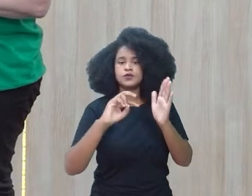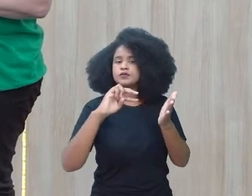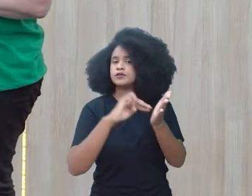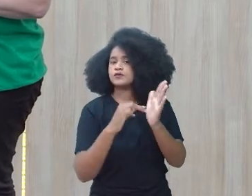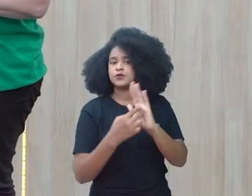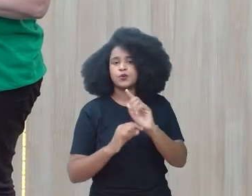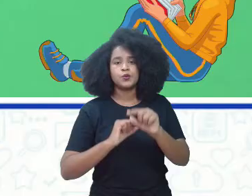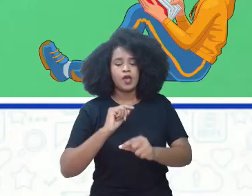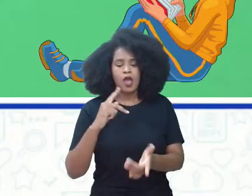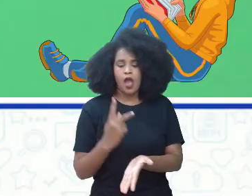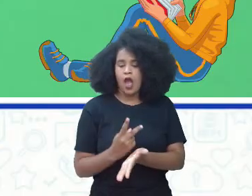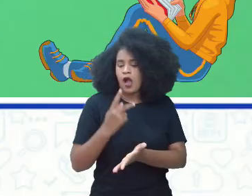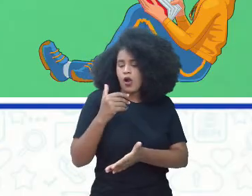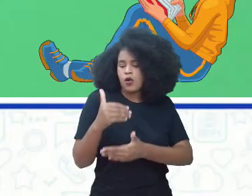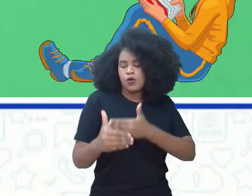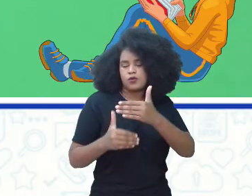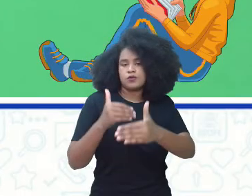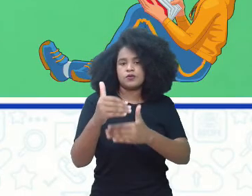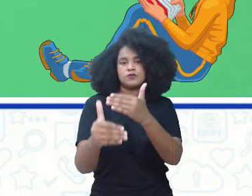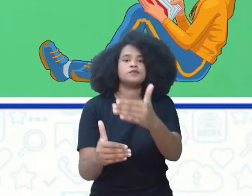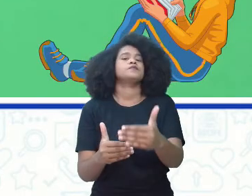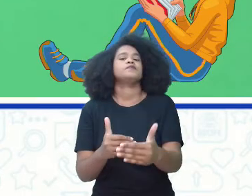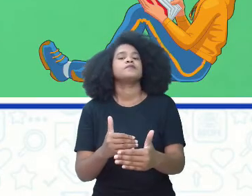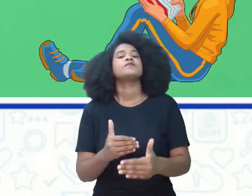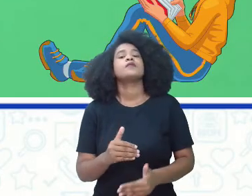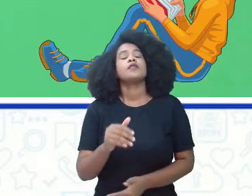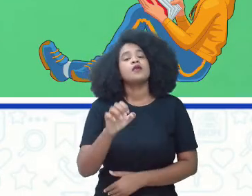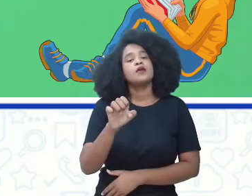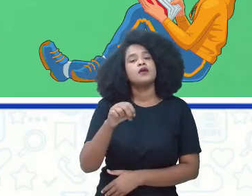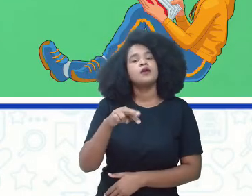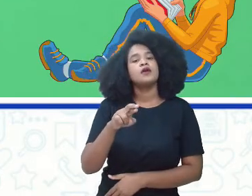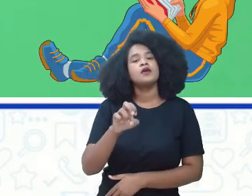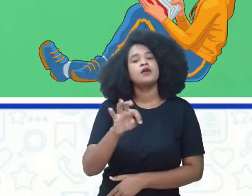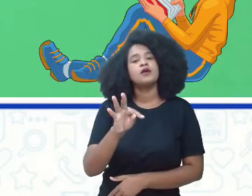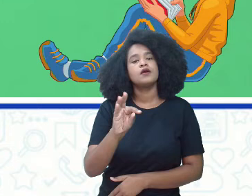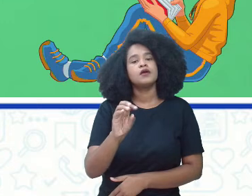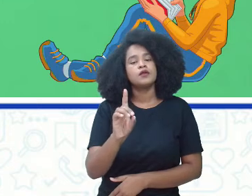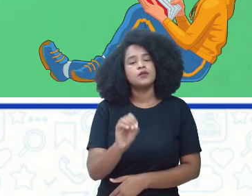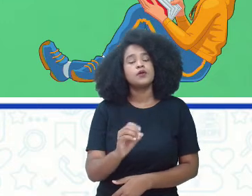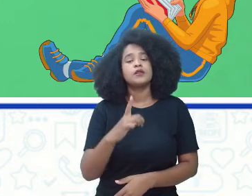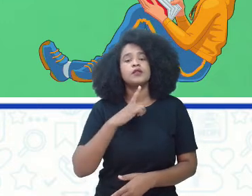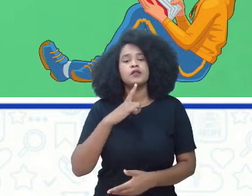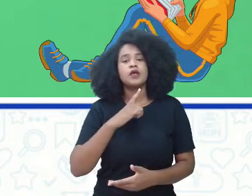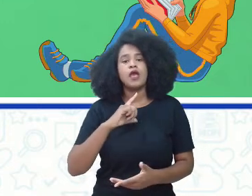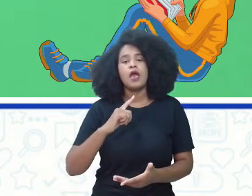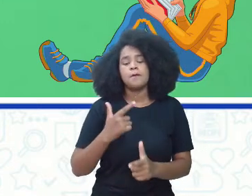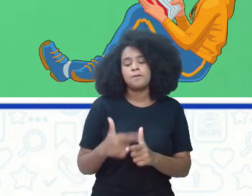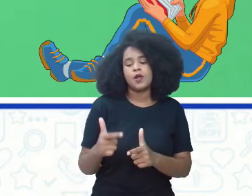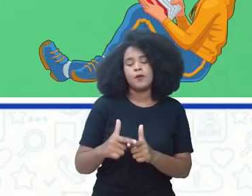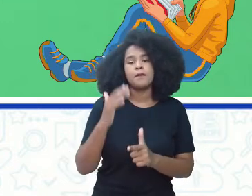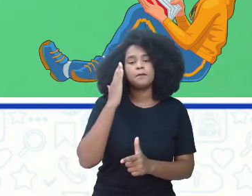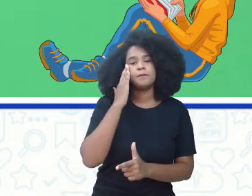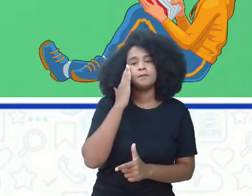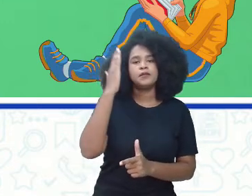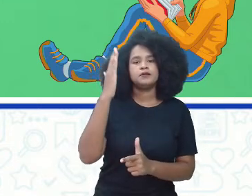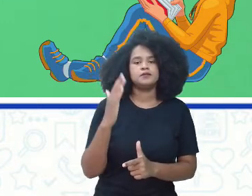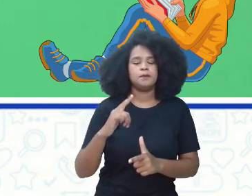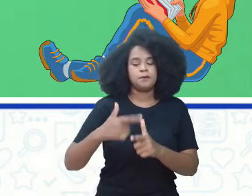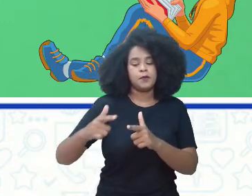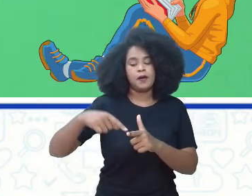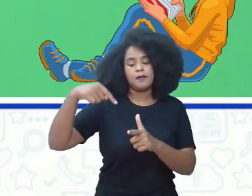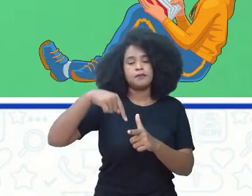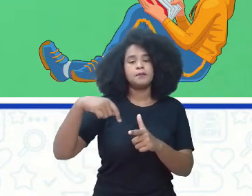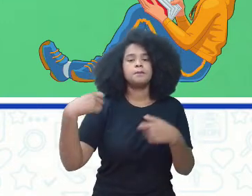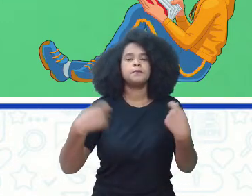acontecimentos. O enredo se organiza em torno de um conflito, ou seja, um problema a ser resolvido,